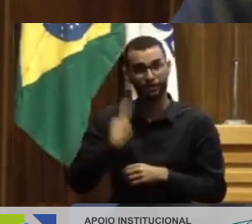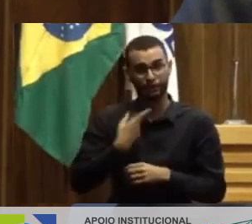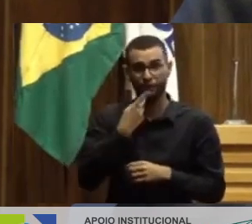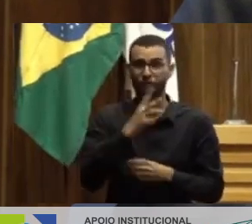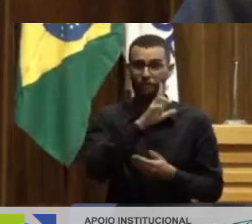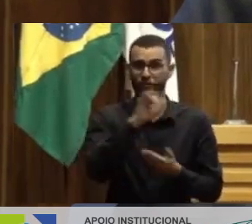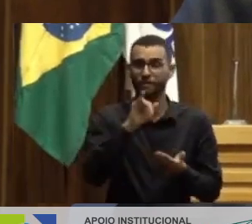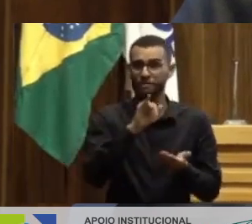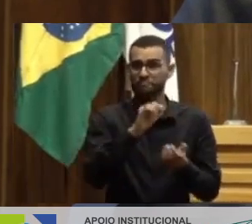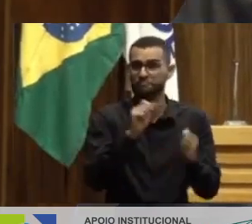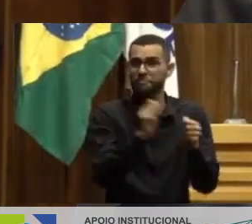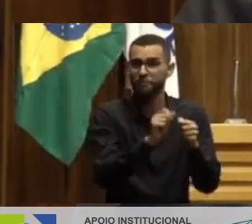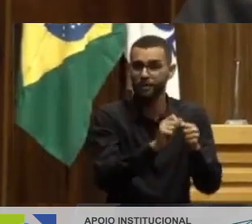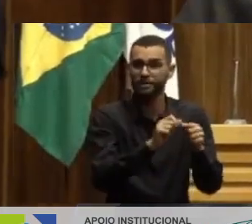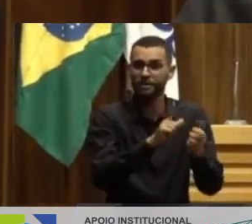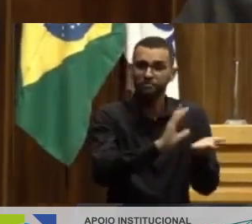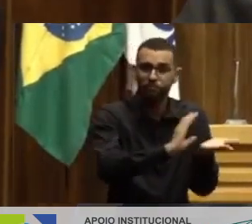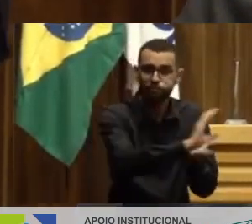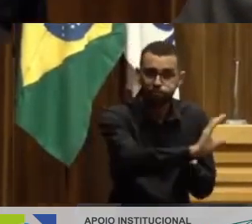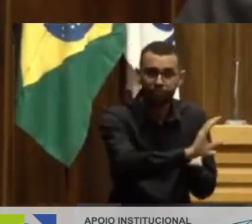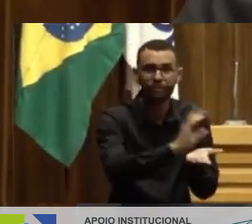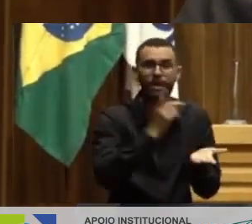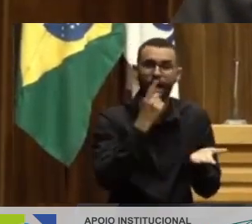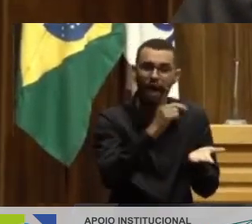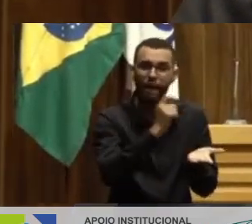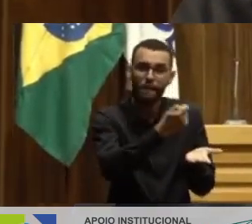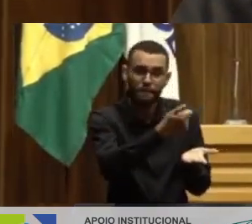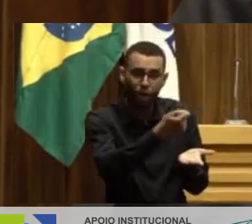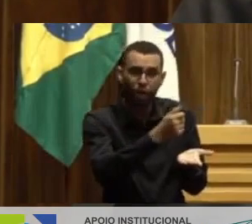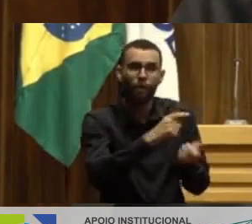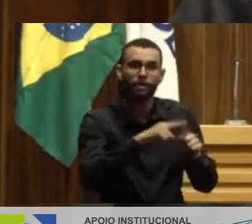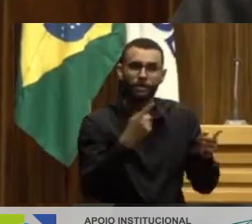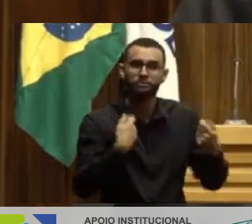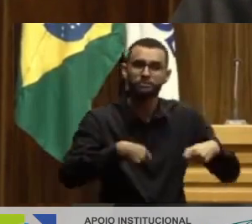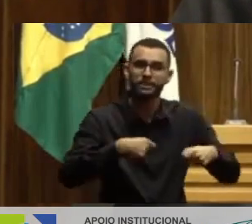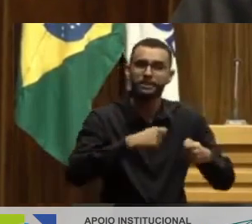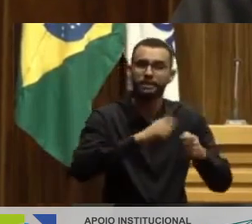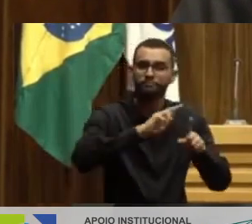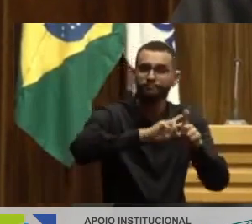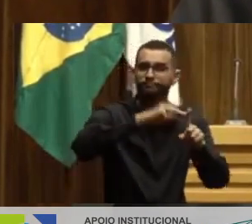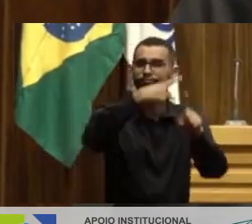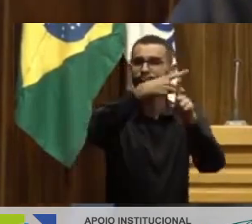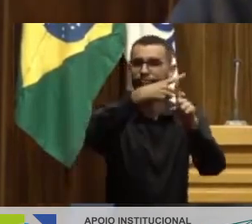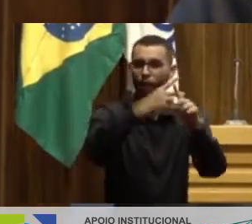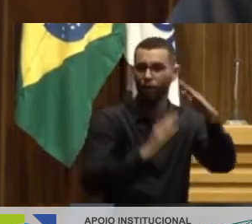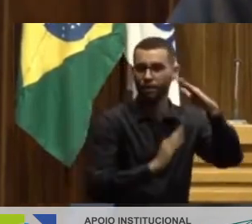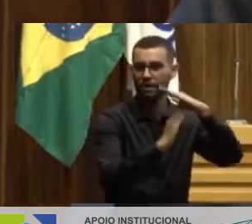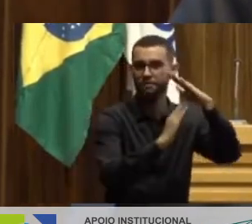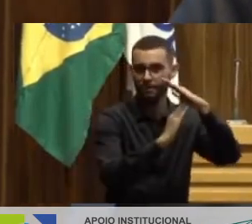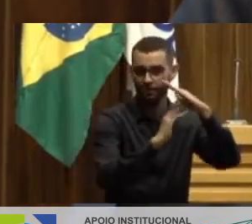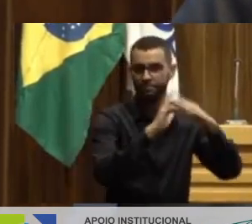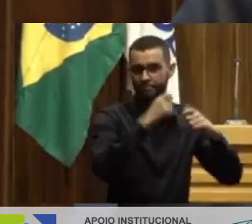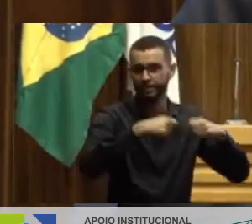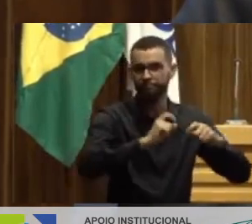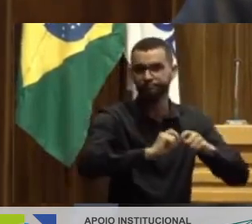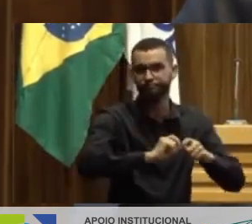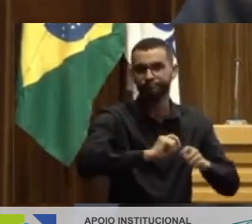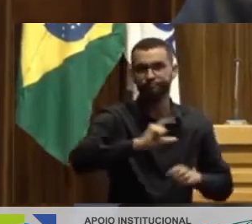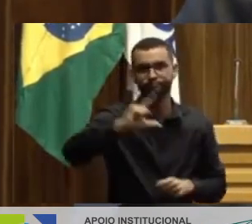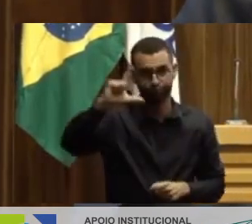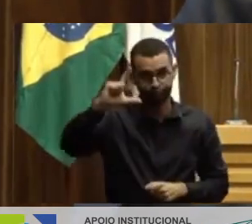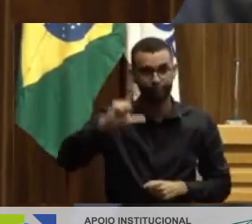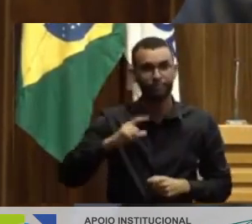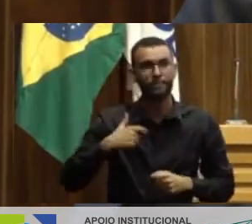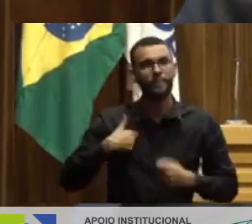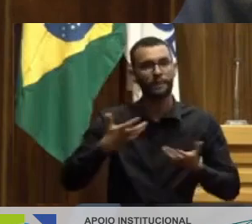E disse mais, é pouco e nós vamos mostrar que é pouco, nós vamos ter que aumentar esse limite ao longo do período. Então, hoje estamos trazendo aqui, quero